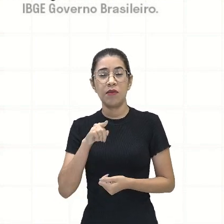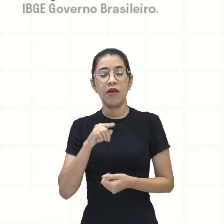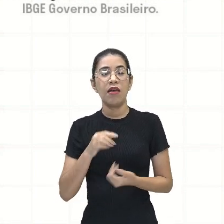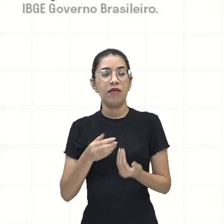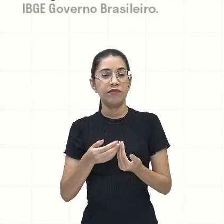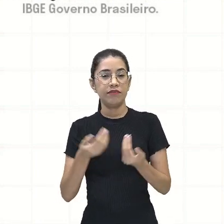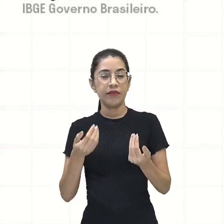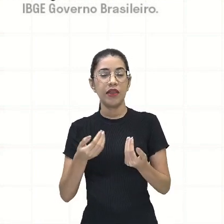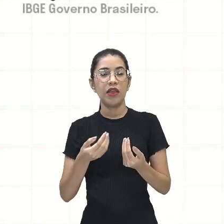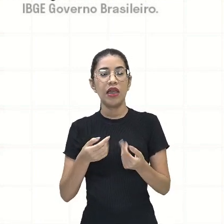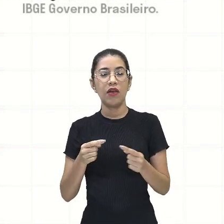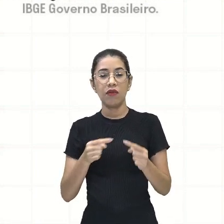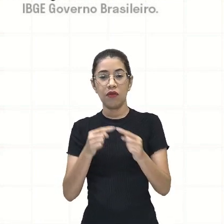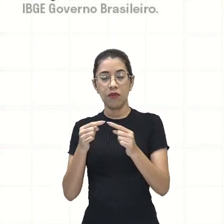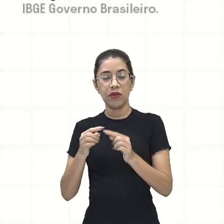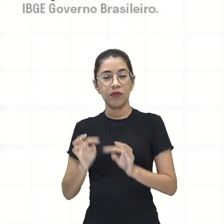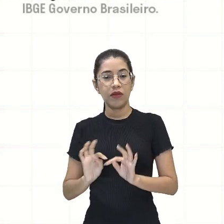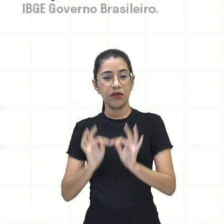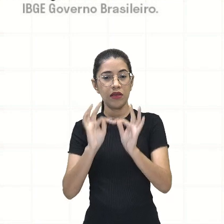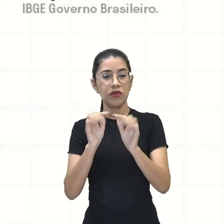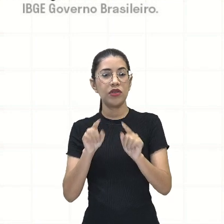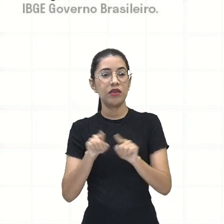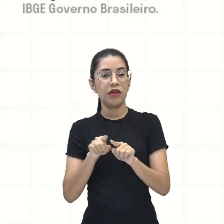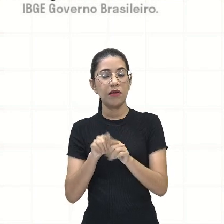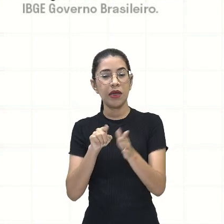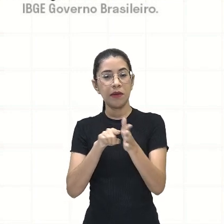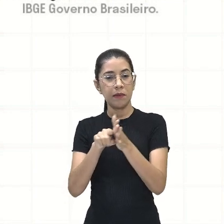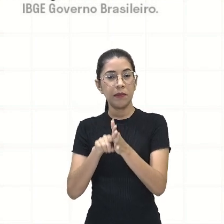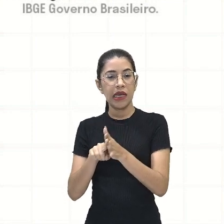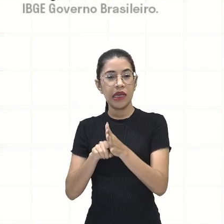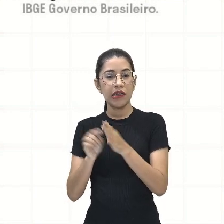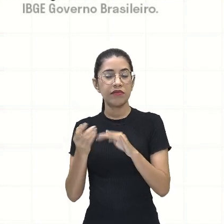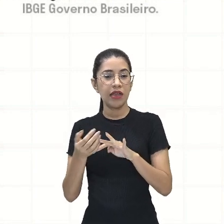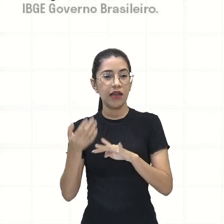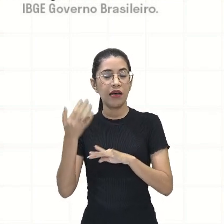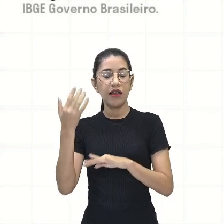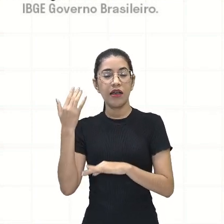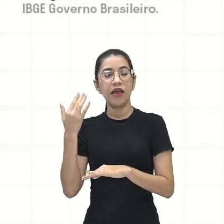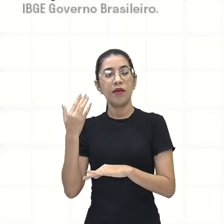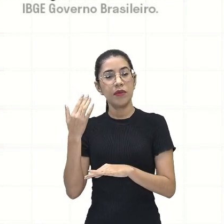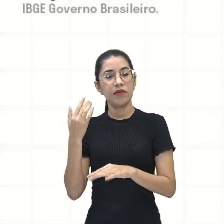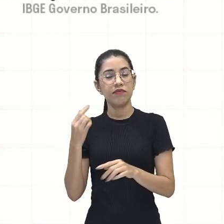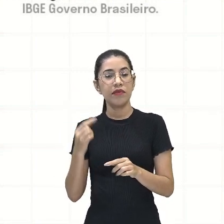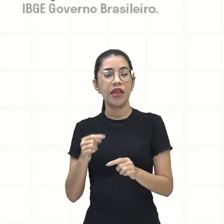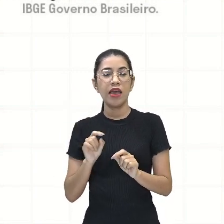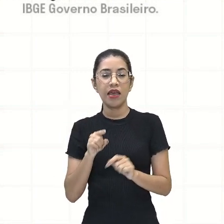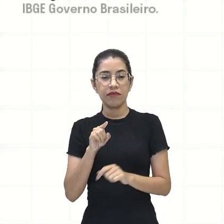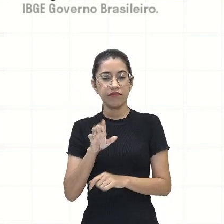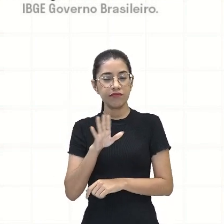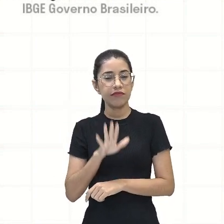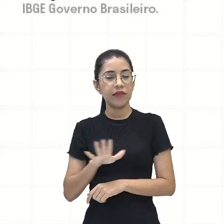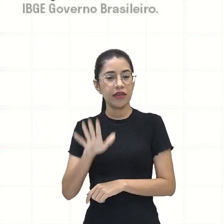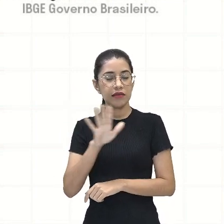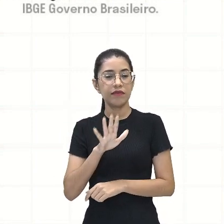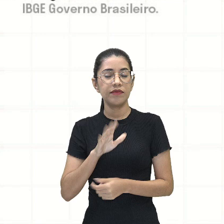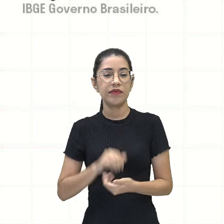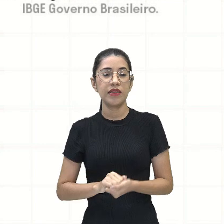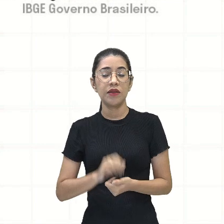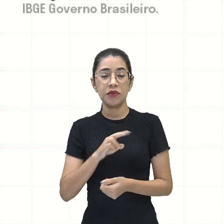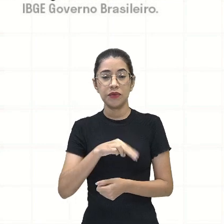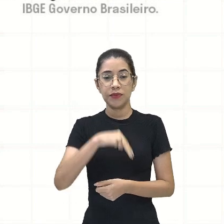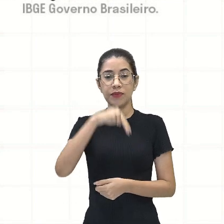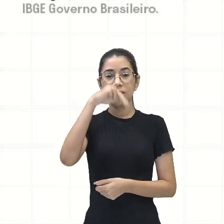com as tecnologias, com os estudos que eram feitos nessa época, estavam dessa forma. Então, nós tínhamos a região